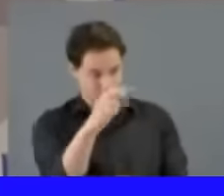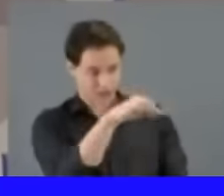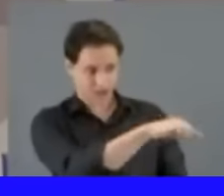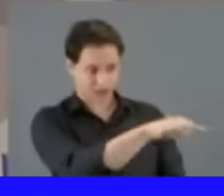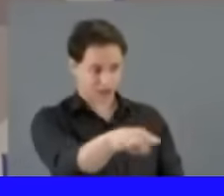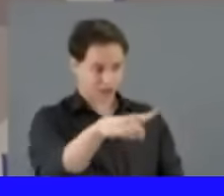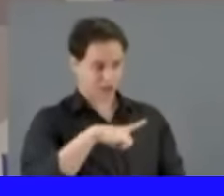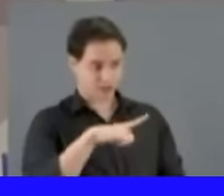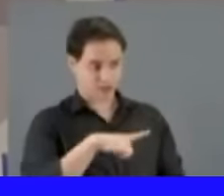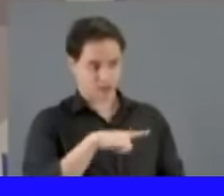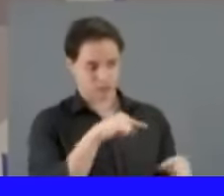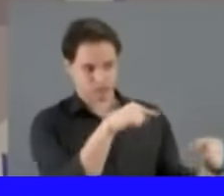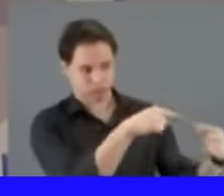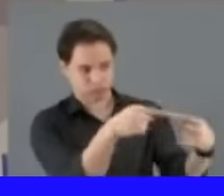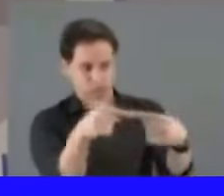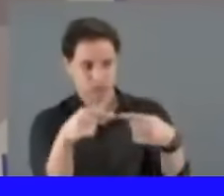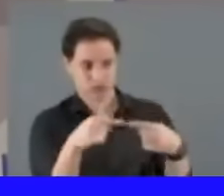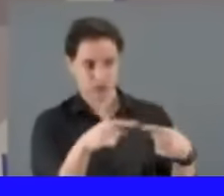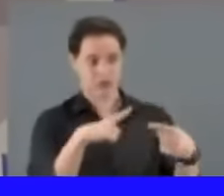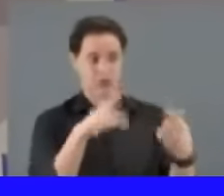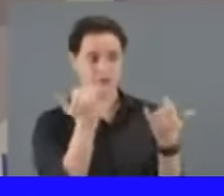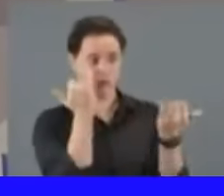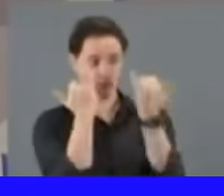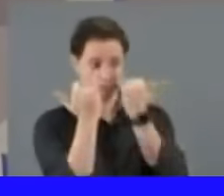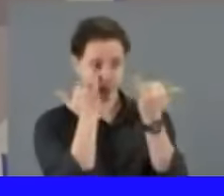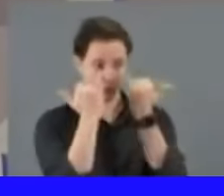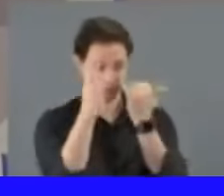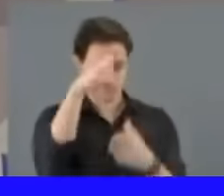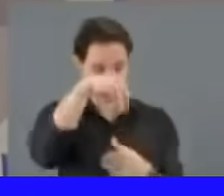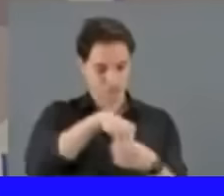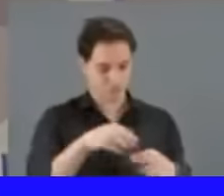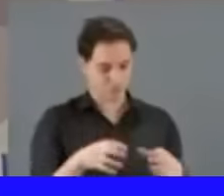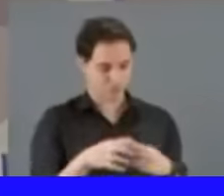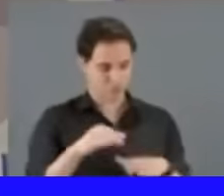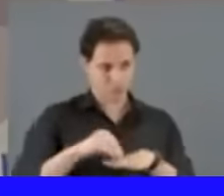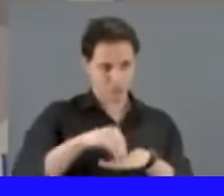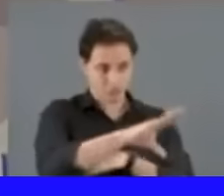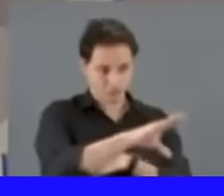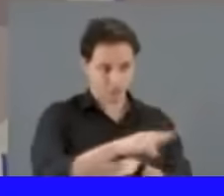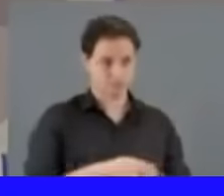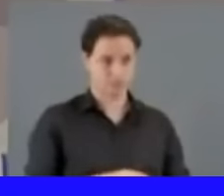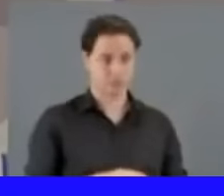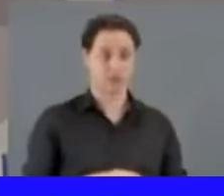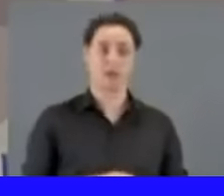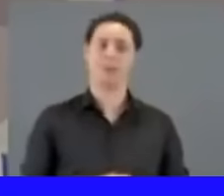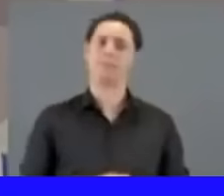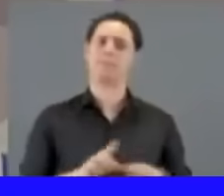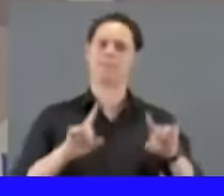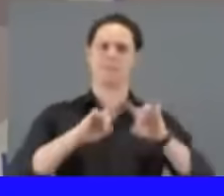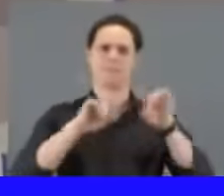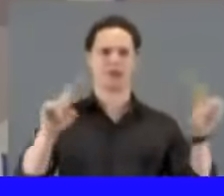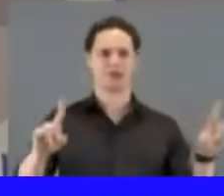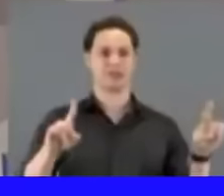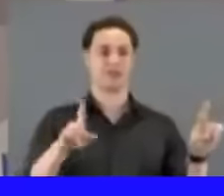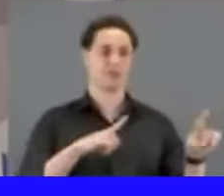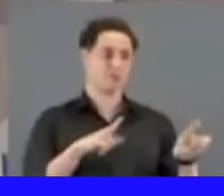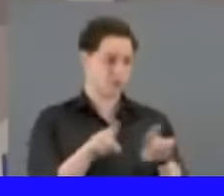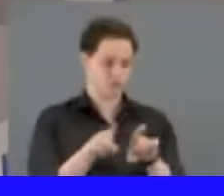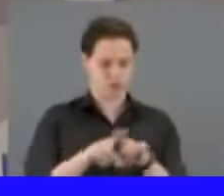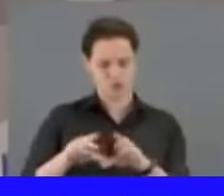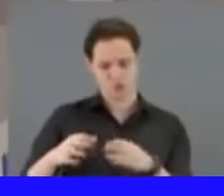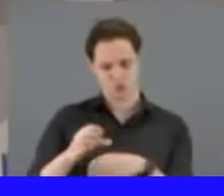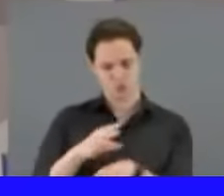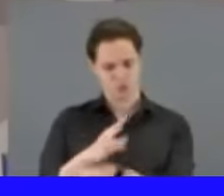a par das informações ali que constam ali. Agora, inclusive no grupo CISP, por